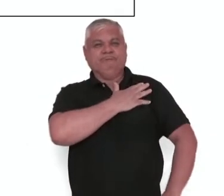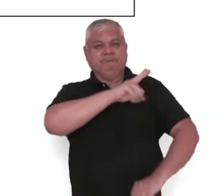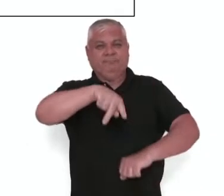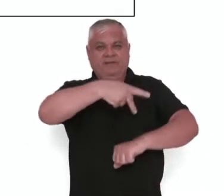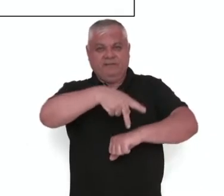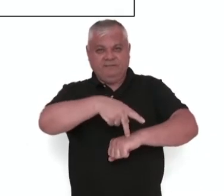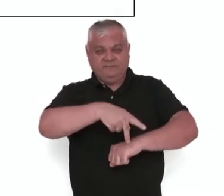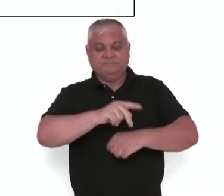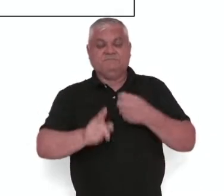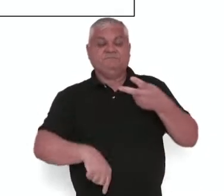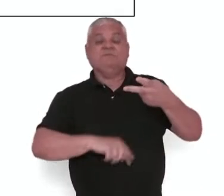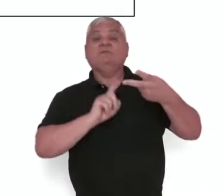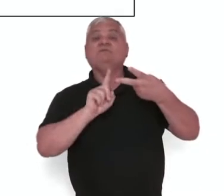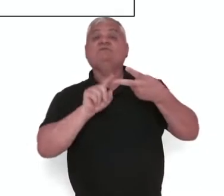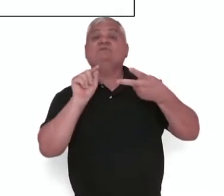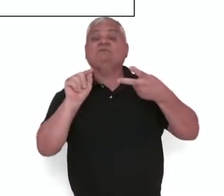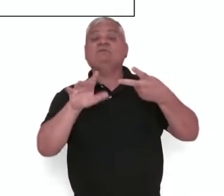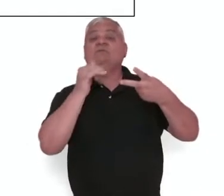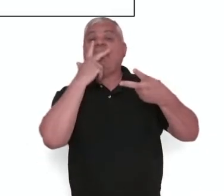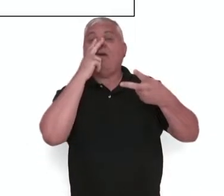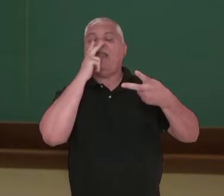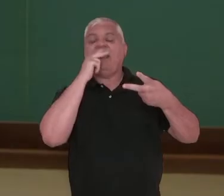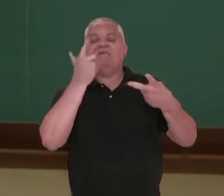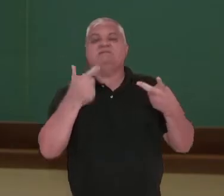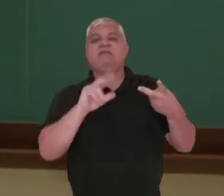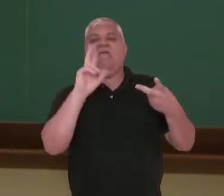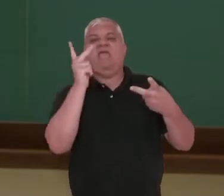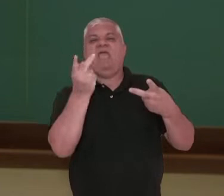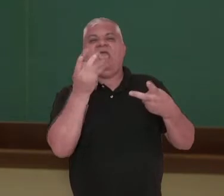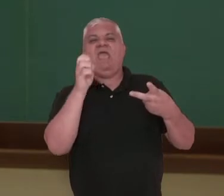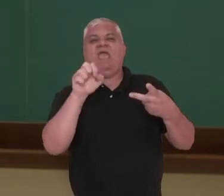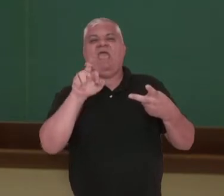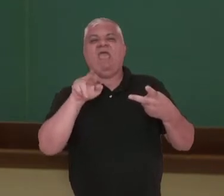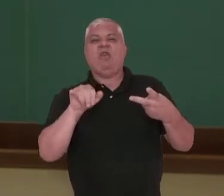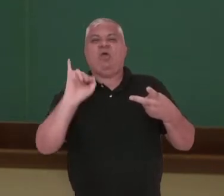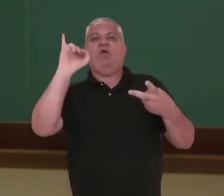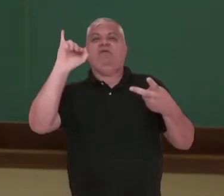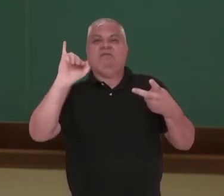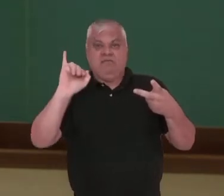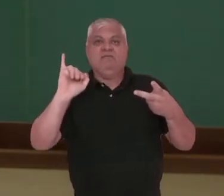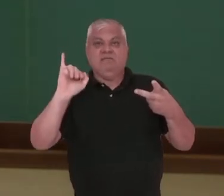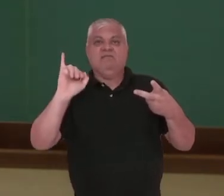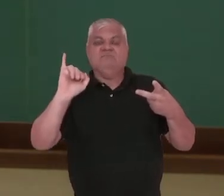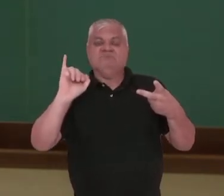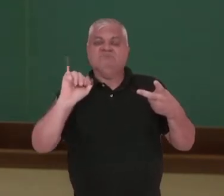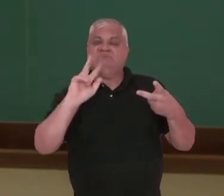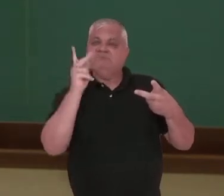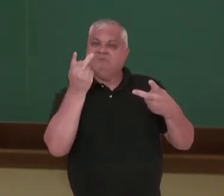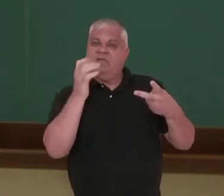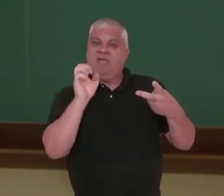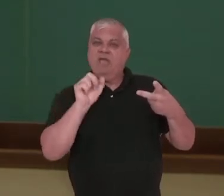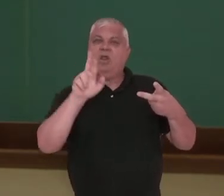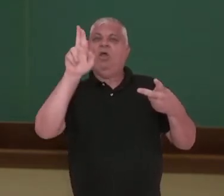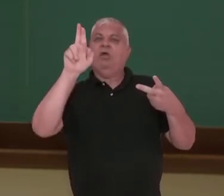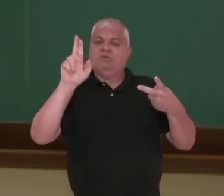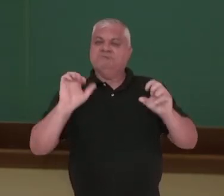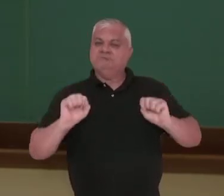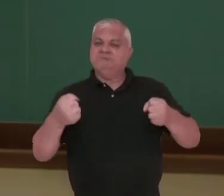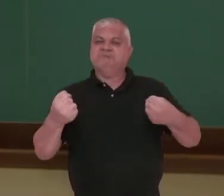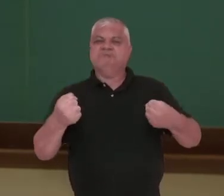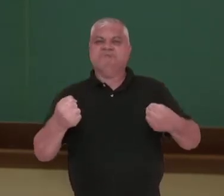efeitos heróicos, né? Então, do texto 1, do hino nacional, efeito heróico. E aqui, os